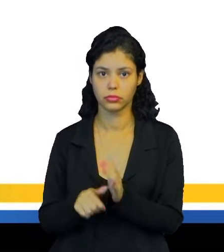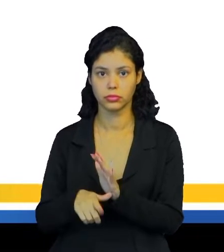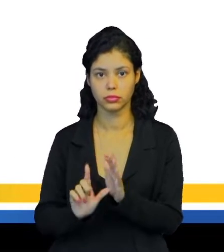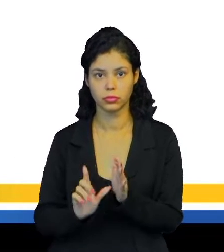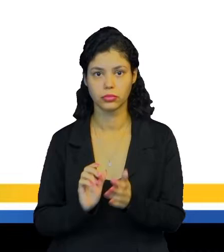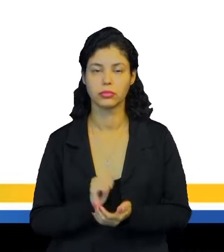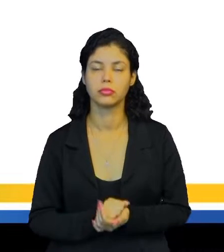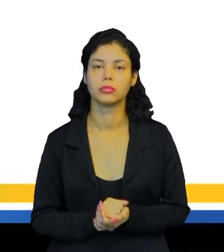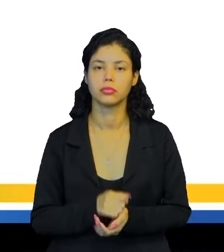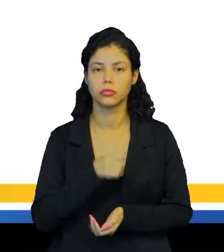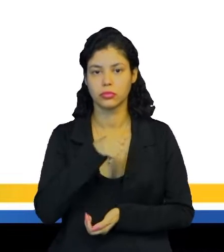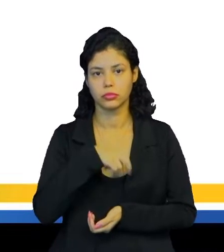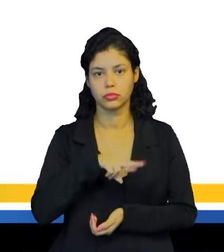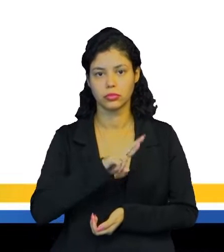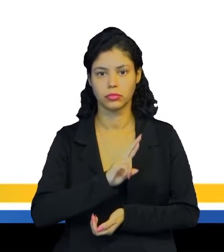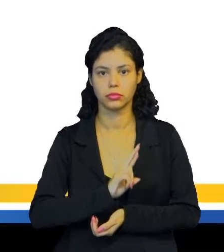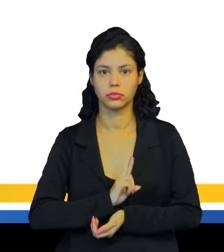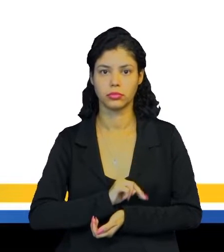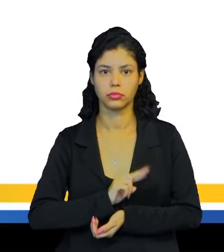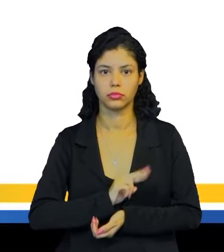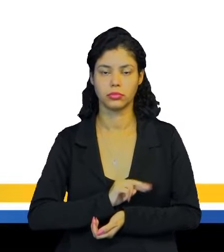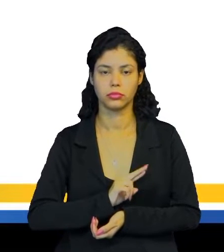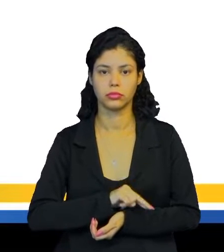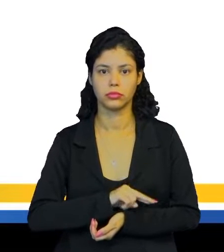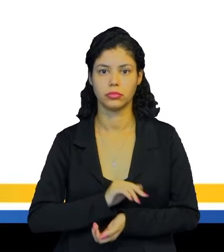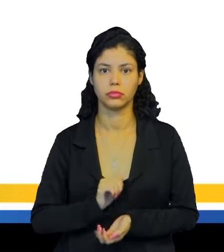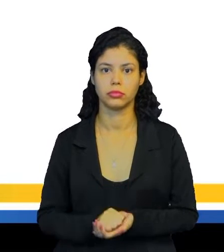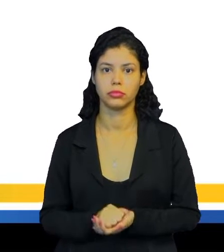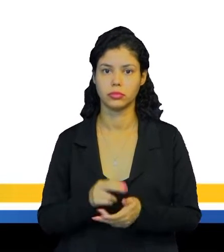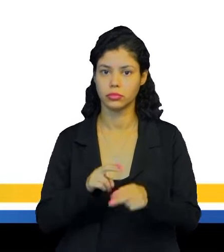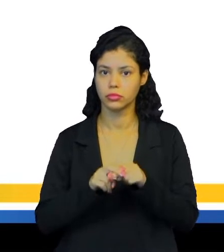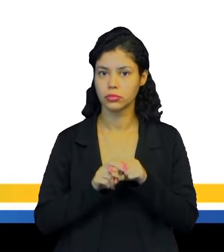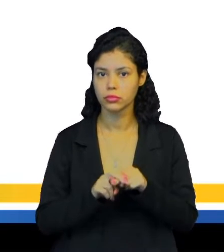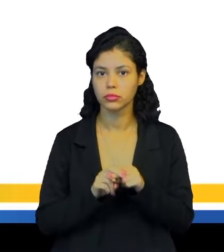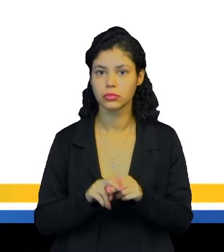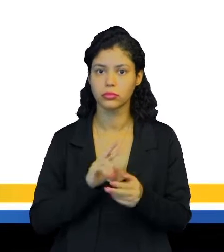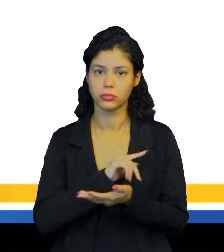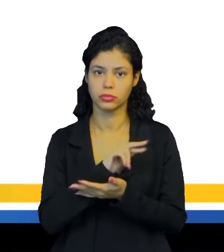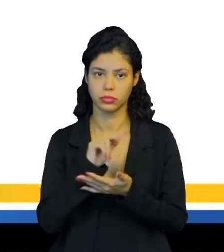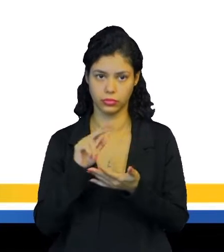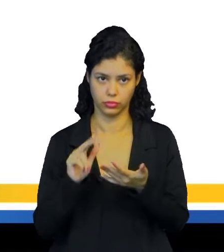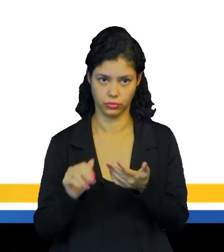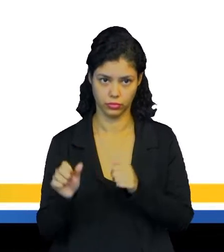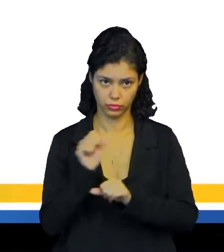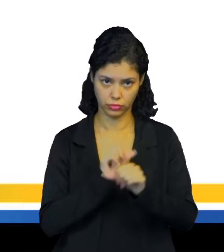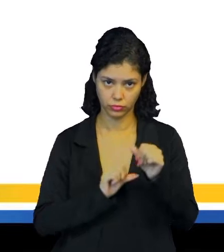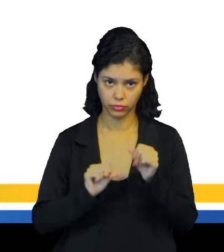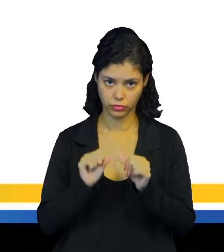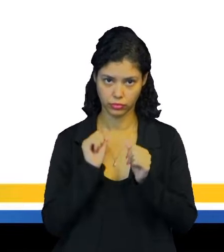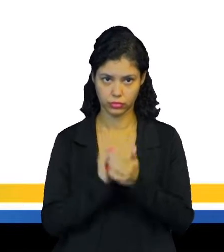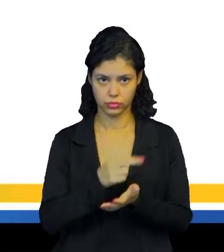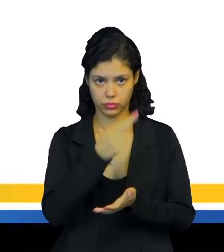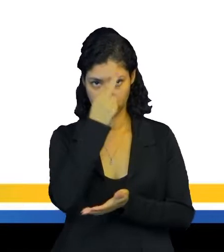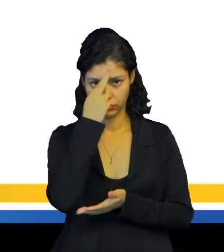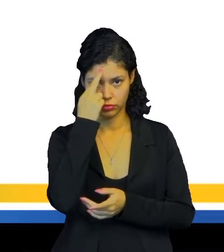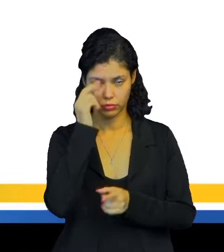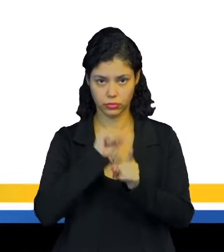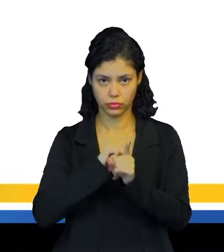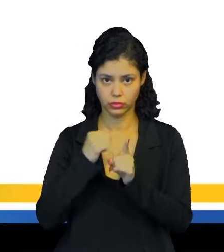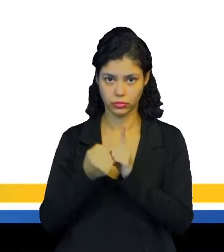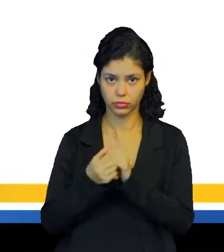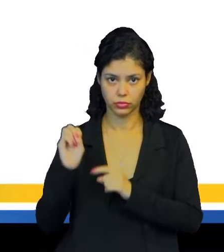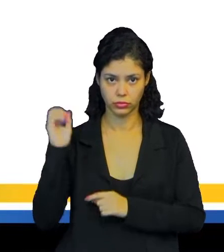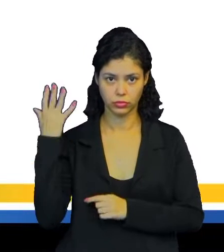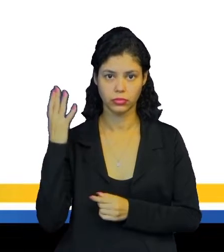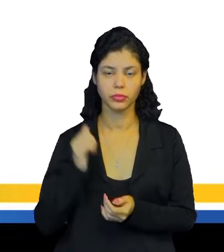anterior, ou seja, o romantismo, né? Portanto, a partir de diversas transformações históricas e sociais que